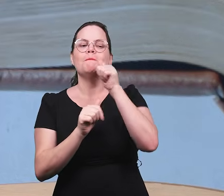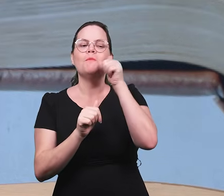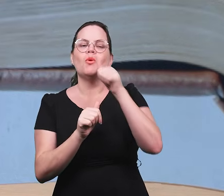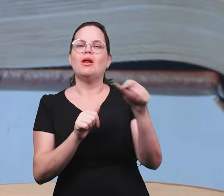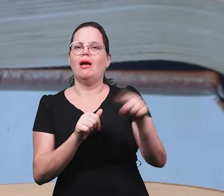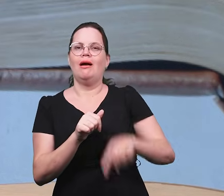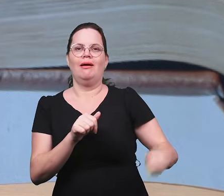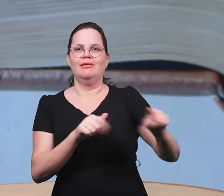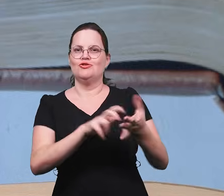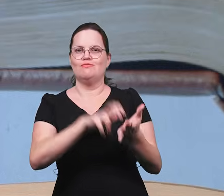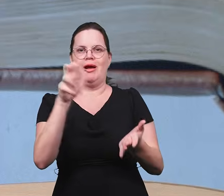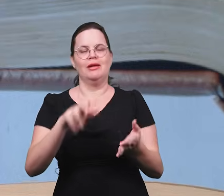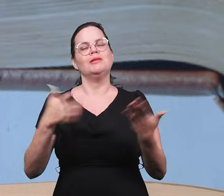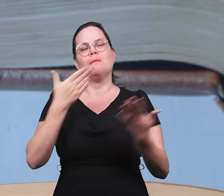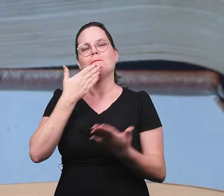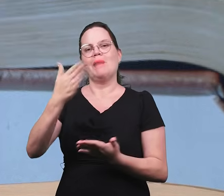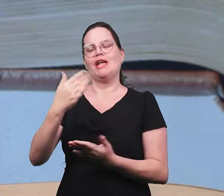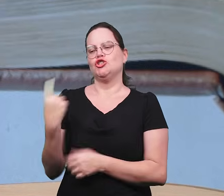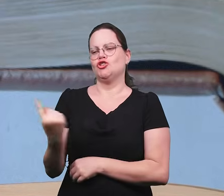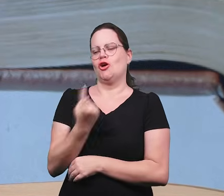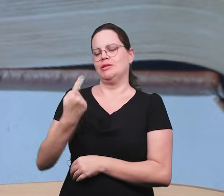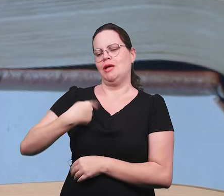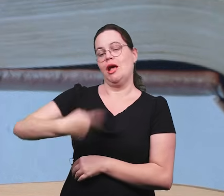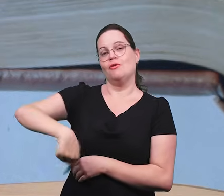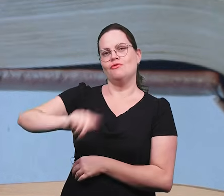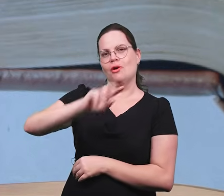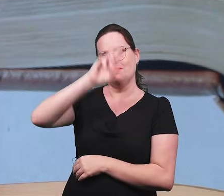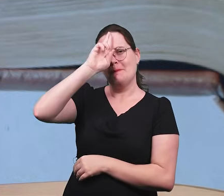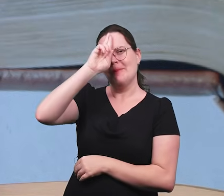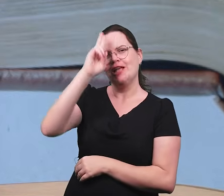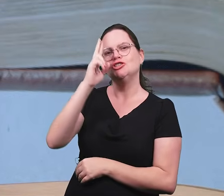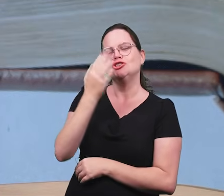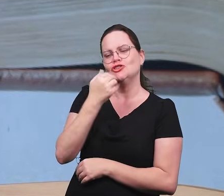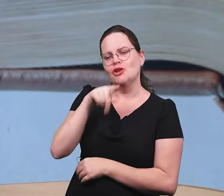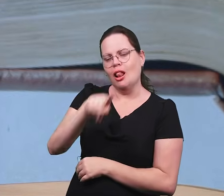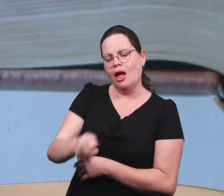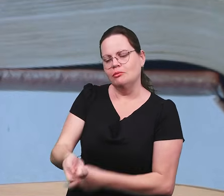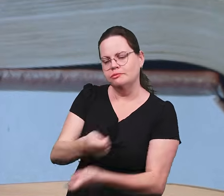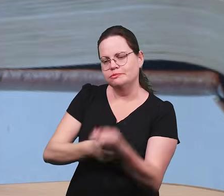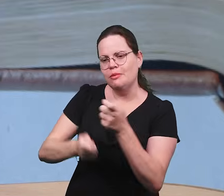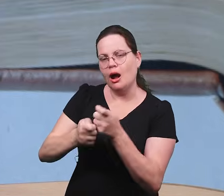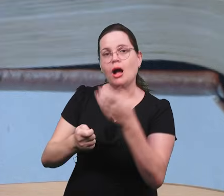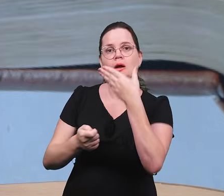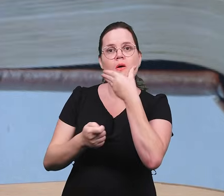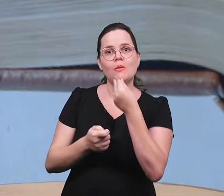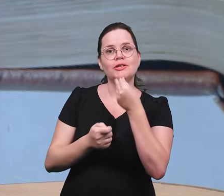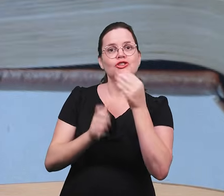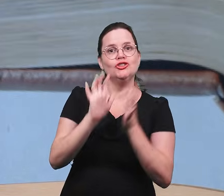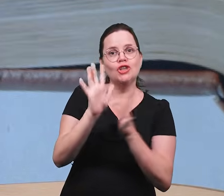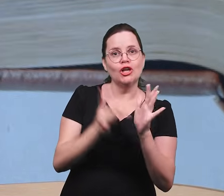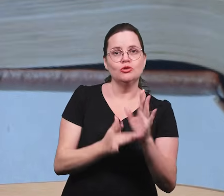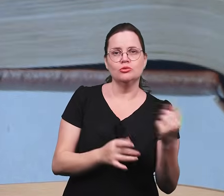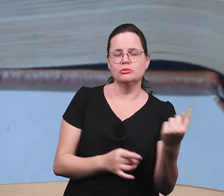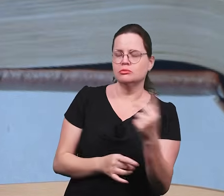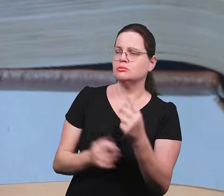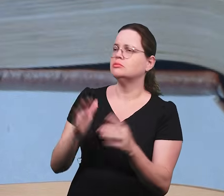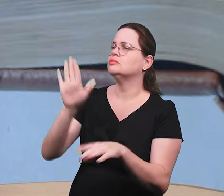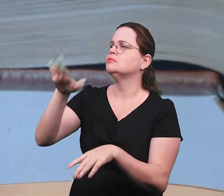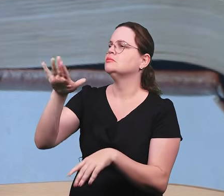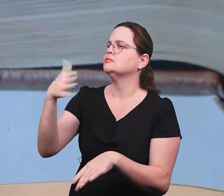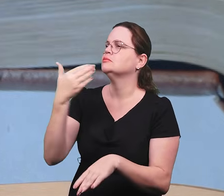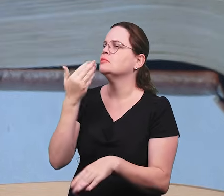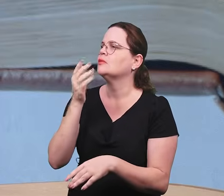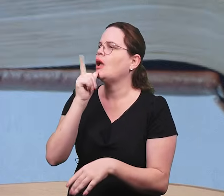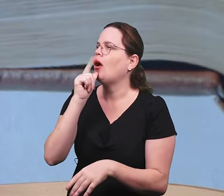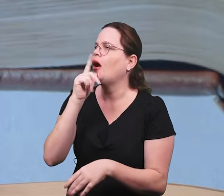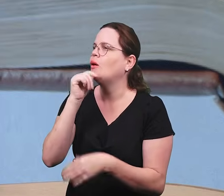e pede a ela, dá-me de beber, me dá dessa água aqui que você veio buscar, essa água física, e ela se espanta,